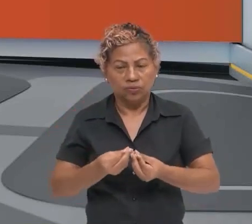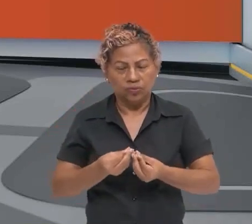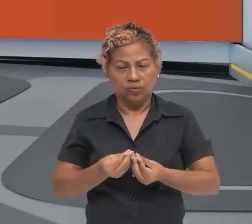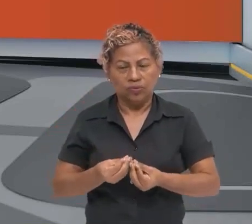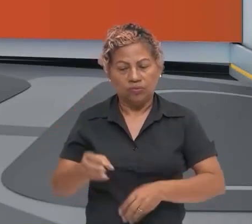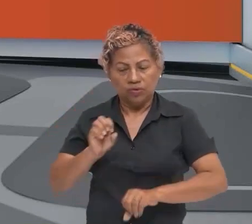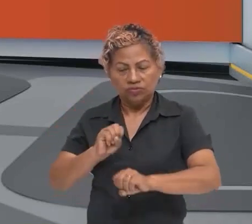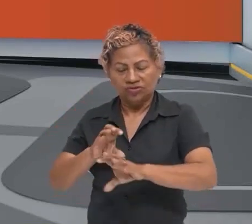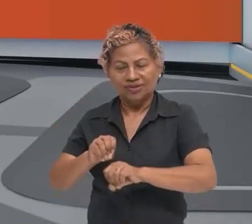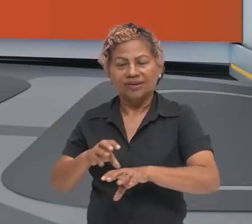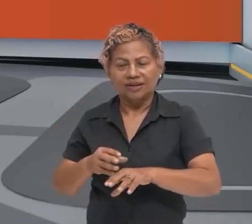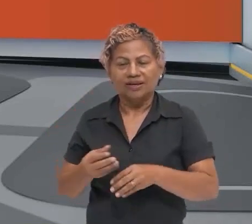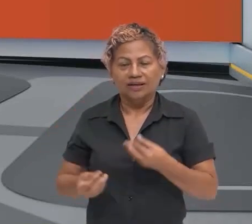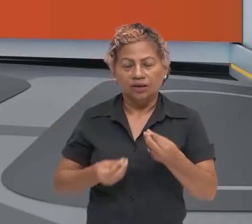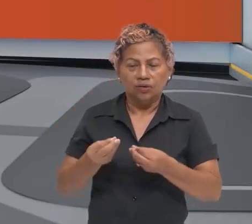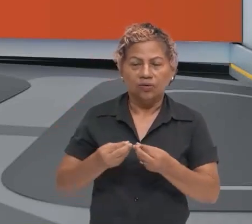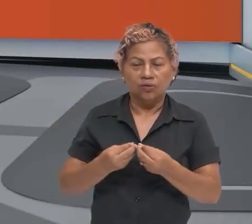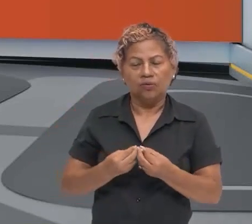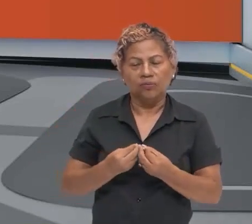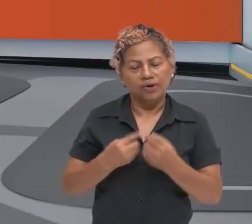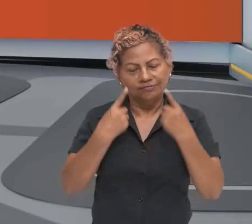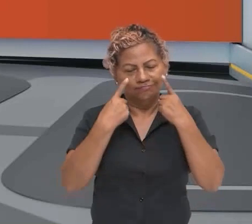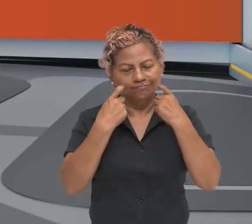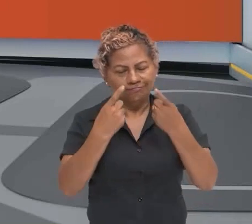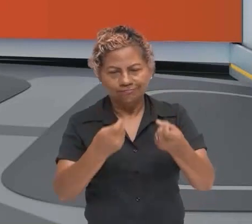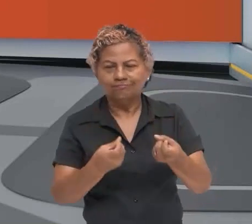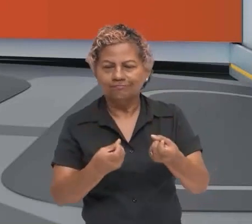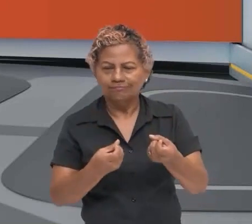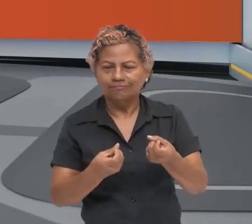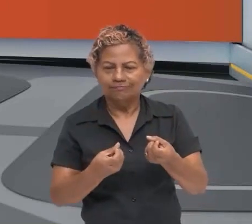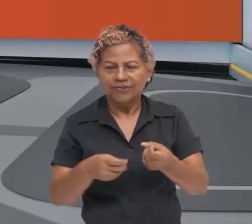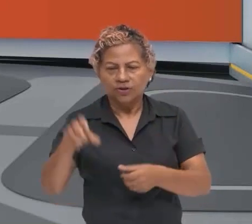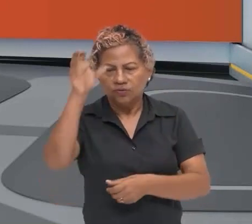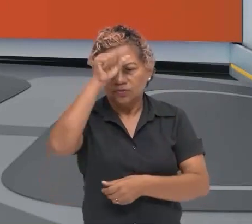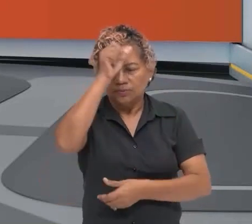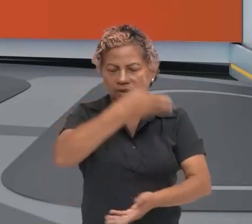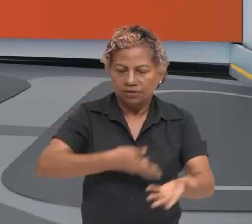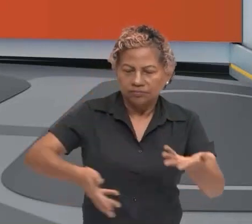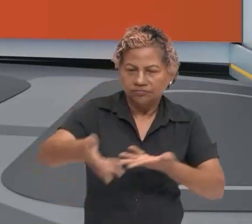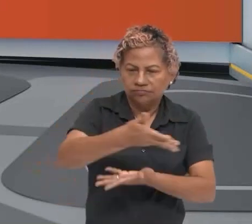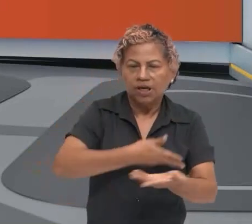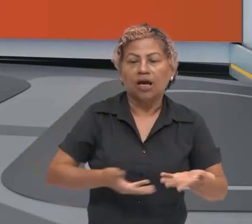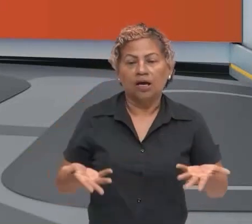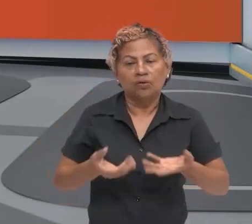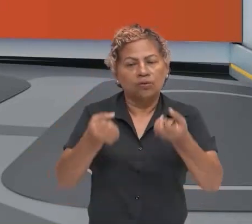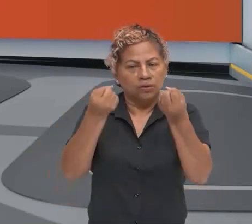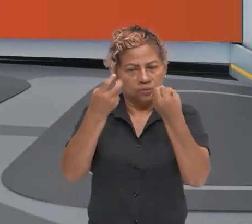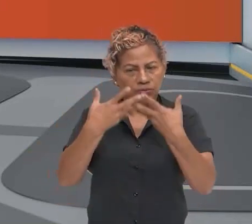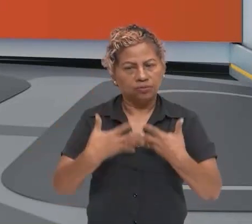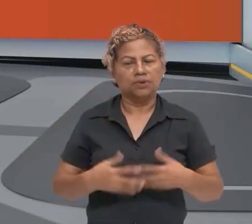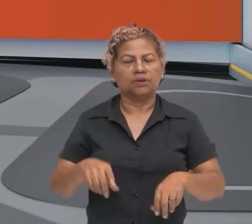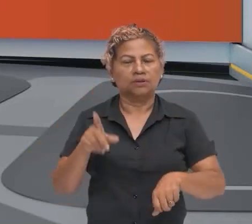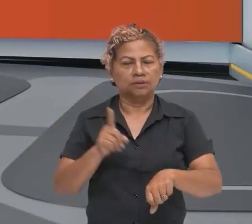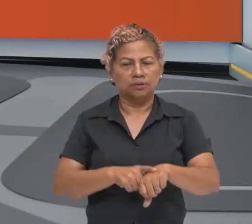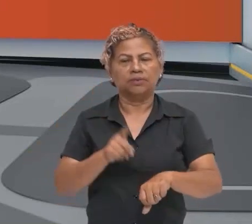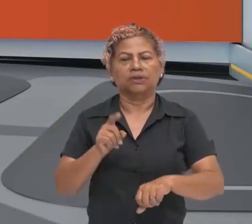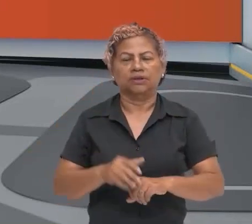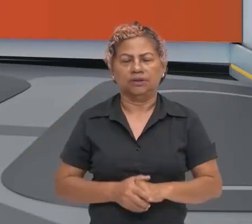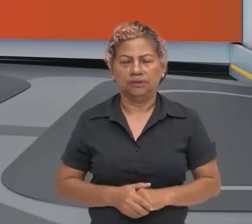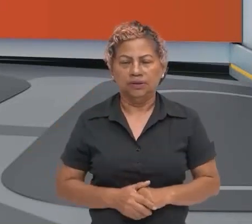de se aprender, que é a aprendizagem colaborativa. É o que nós estamos fazendo aqui nesse momento. É o que o